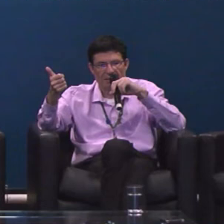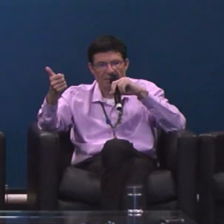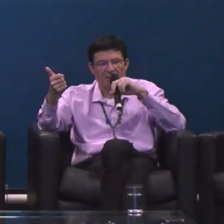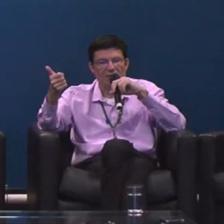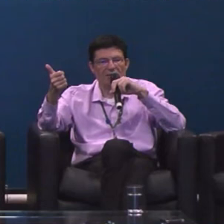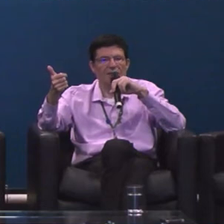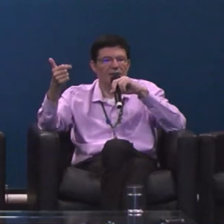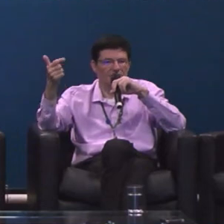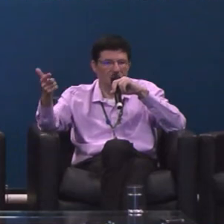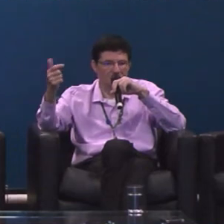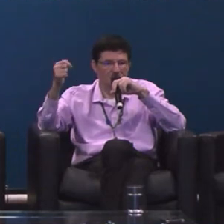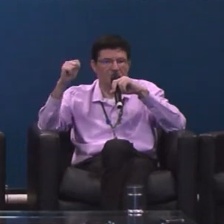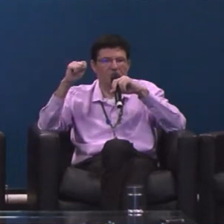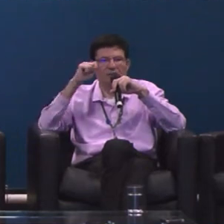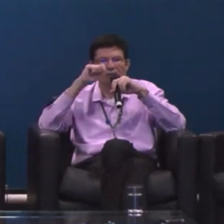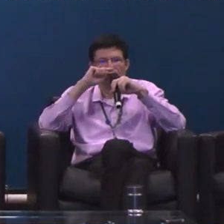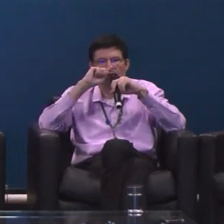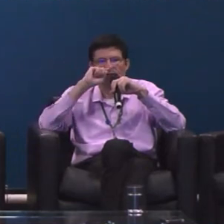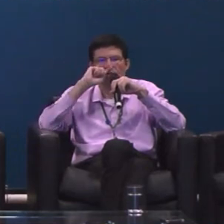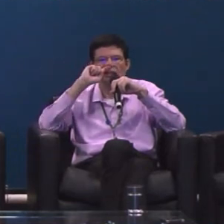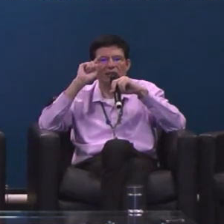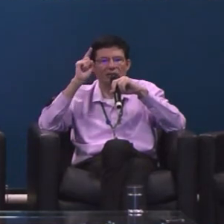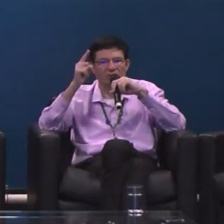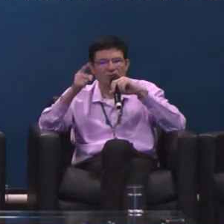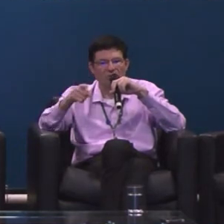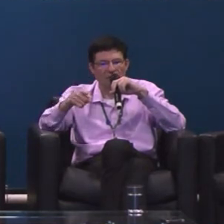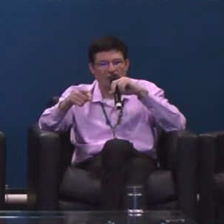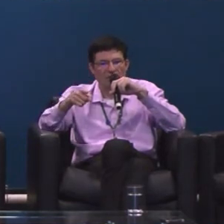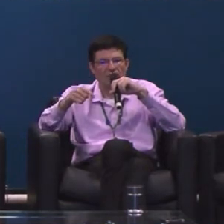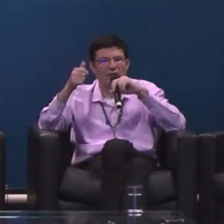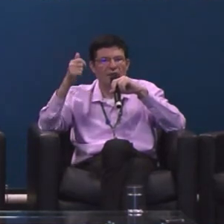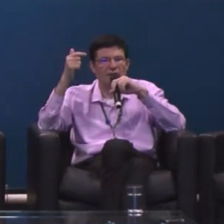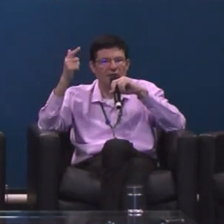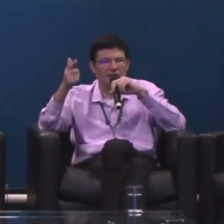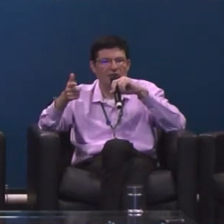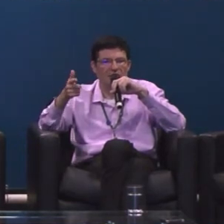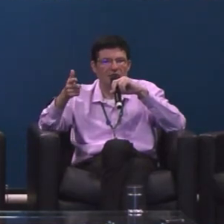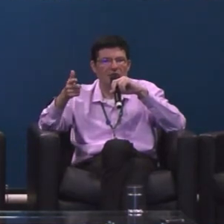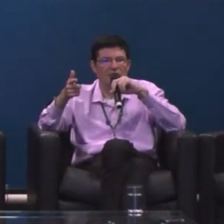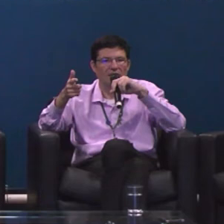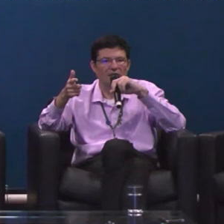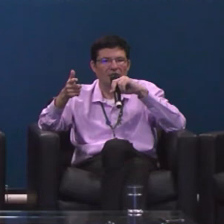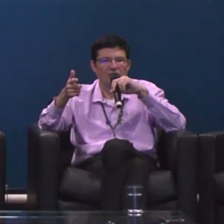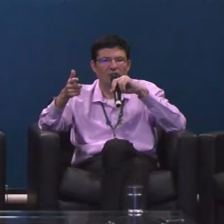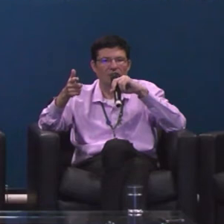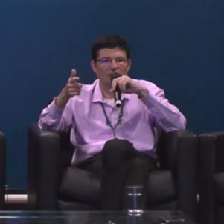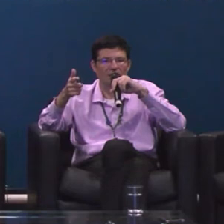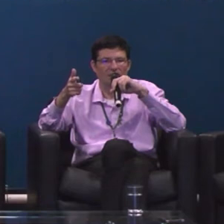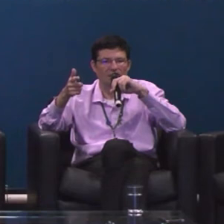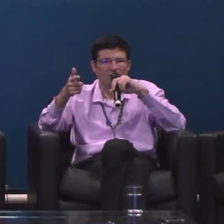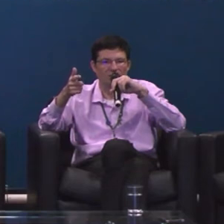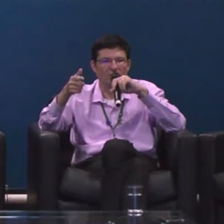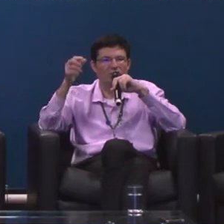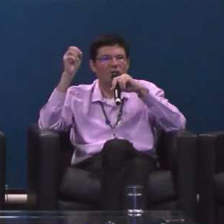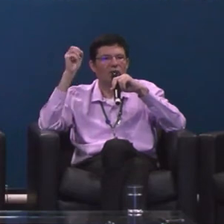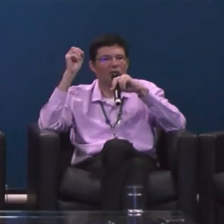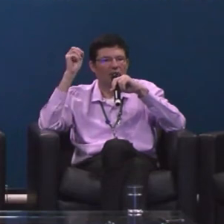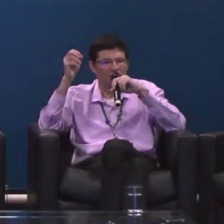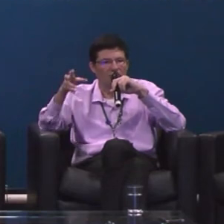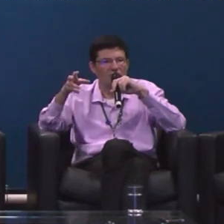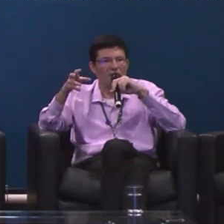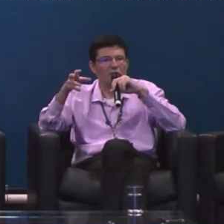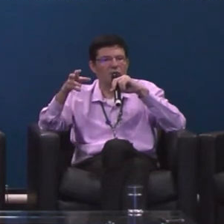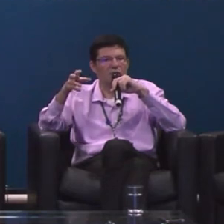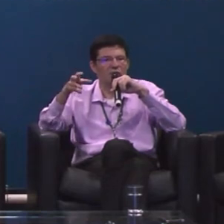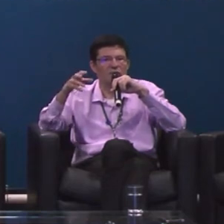das diretrizes para os códigos sanitários, quanto do manual da qualidade e os treinamentos para o gerenciamento de risco, eles vão